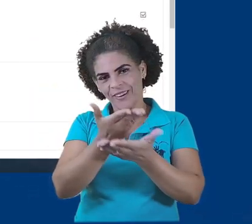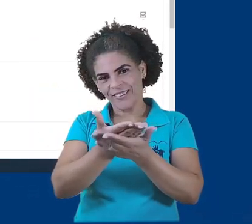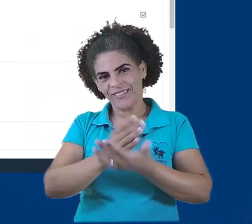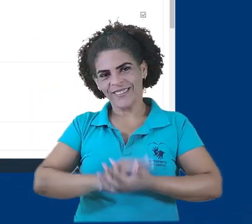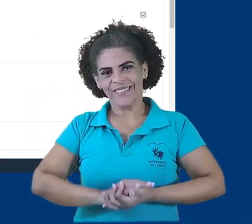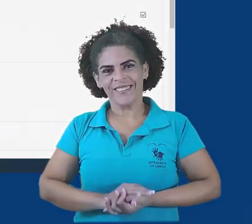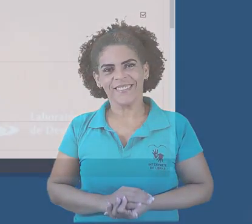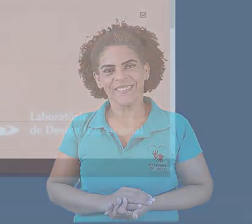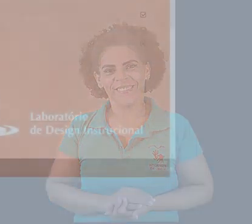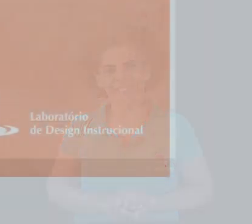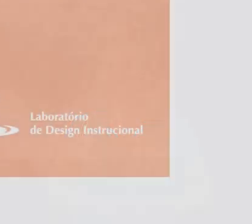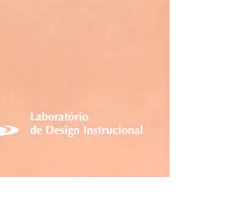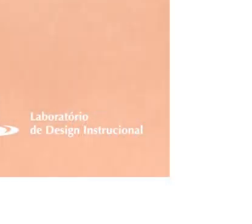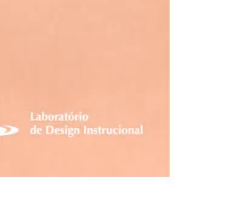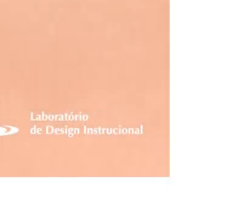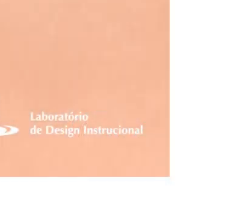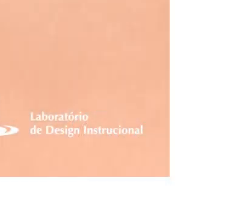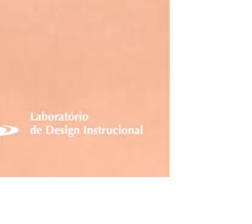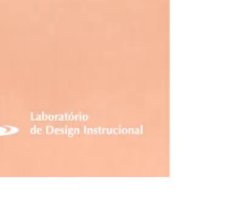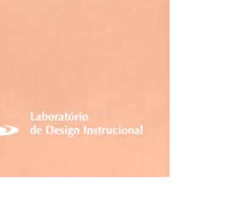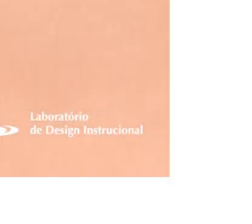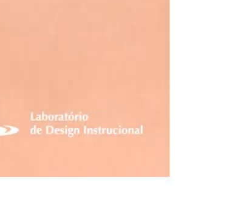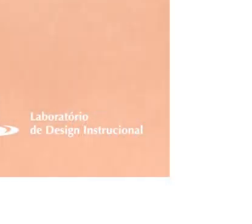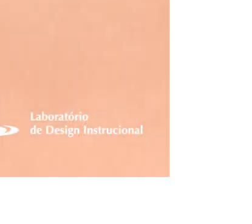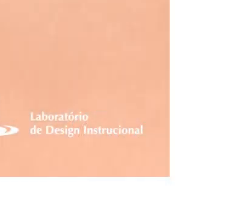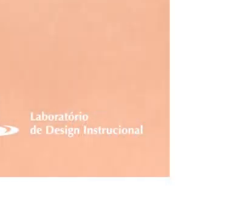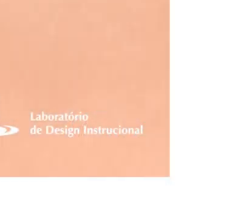por hoje é só e até a próxima ao